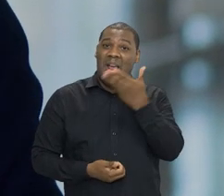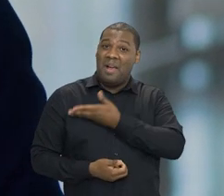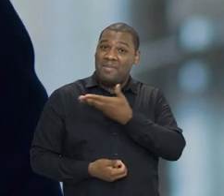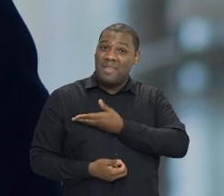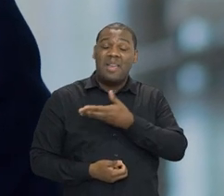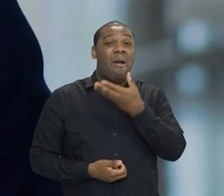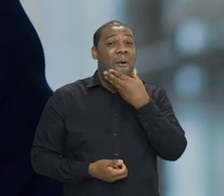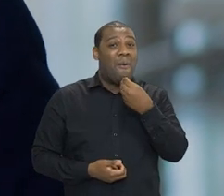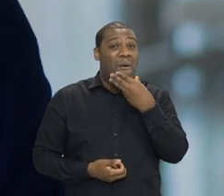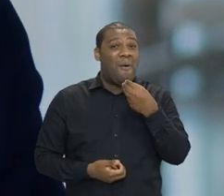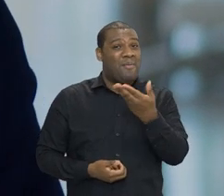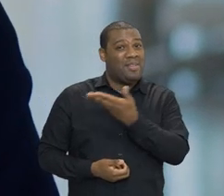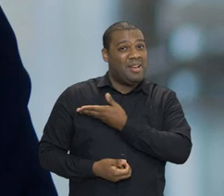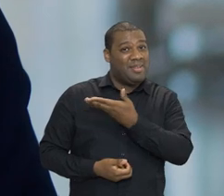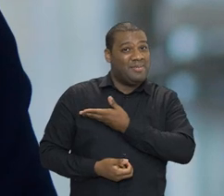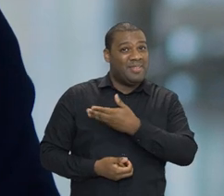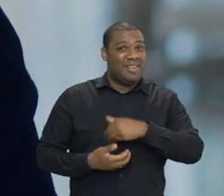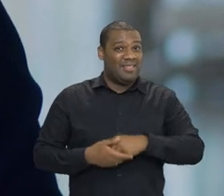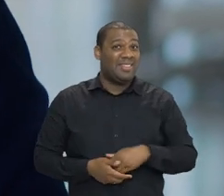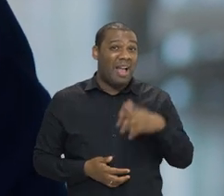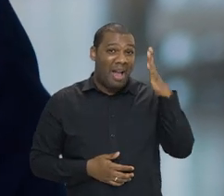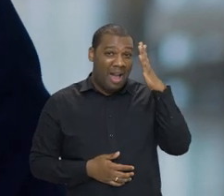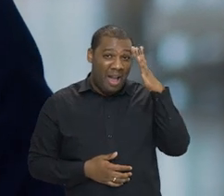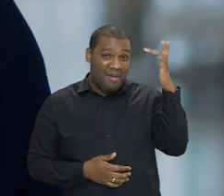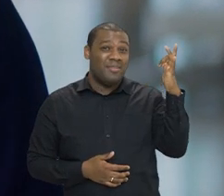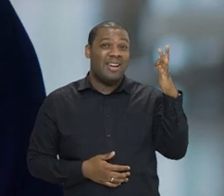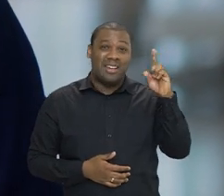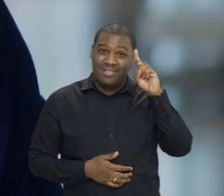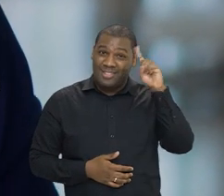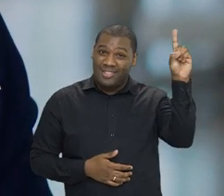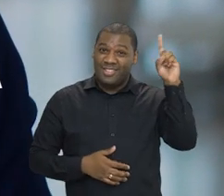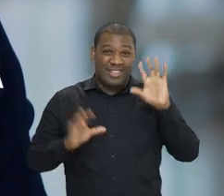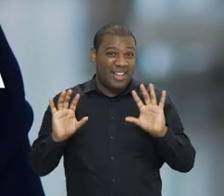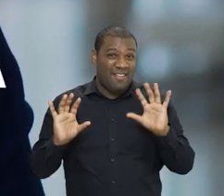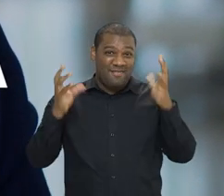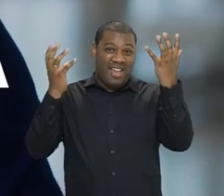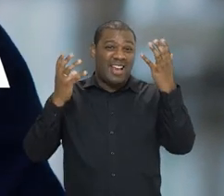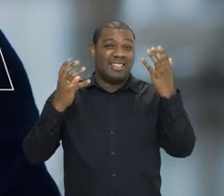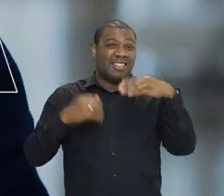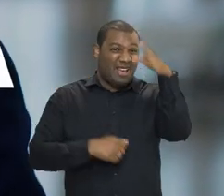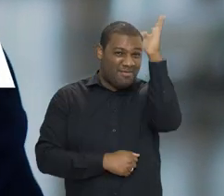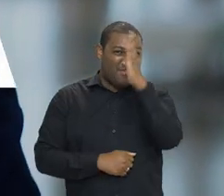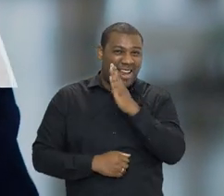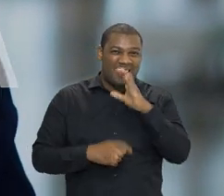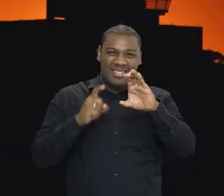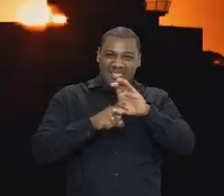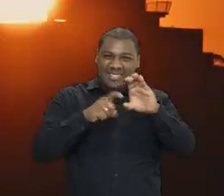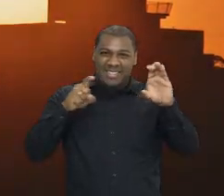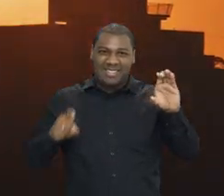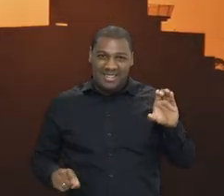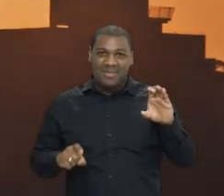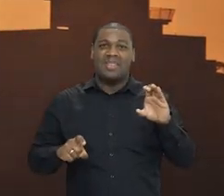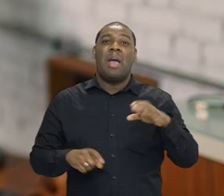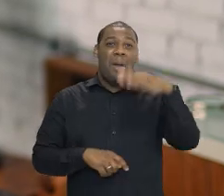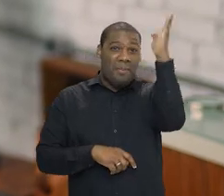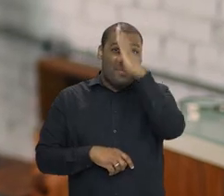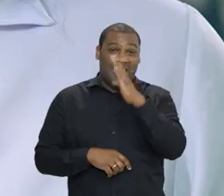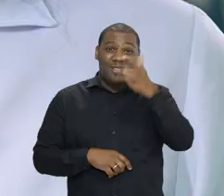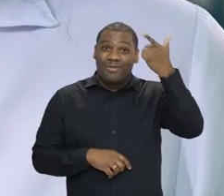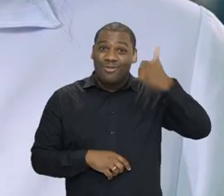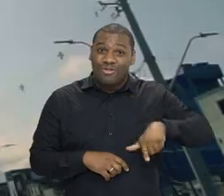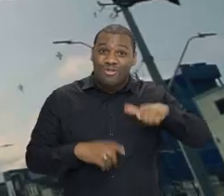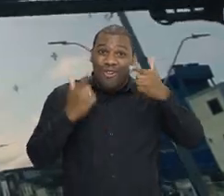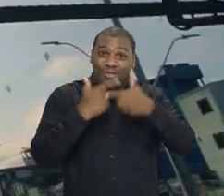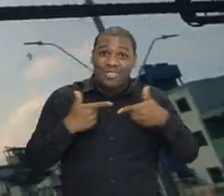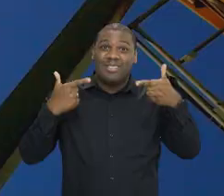Minhas amigas e meus amigos, amanhã é dia de comemorar a independência do Brasil. O Brasil voltou